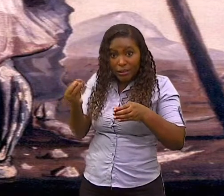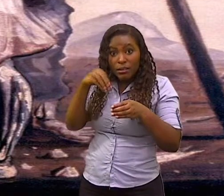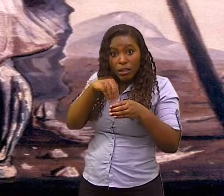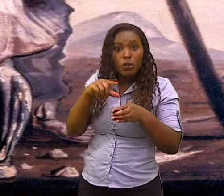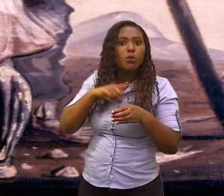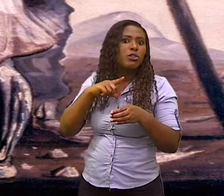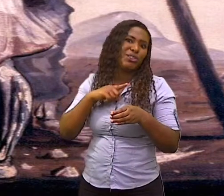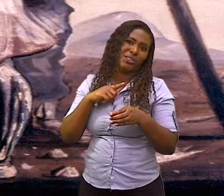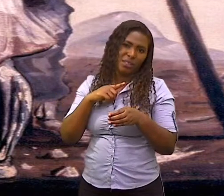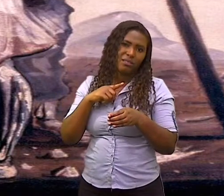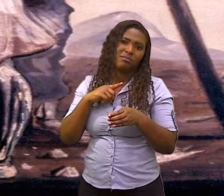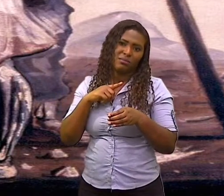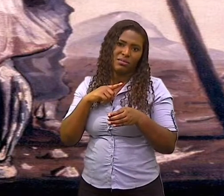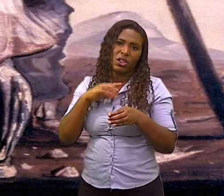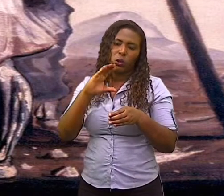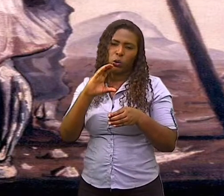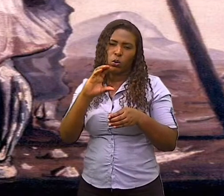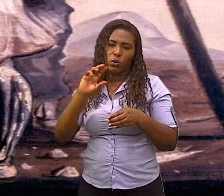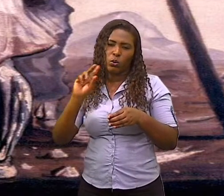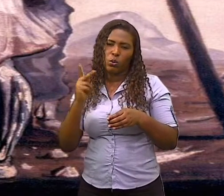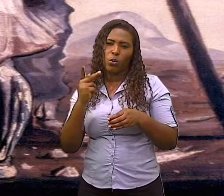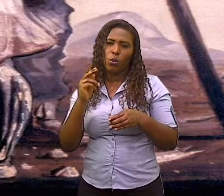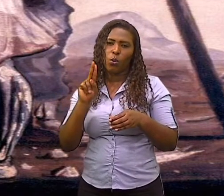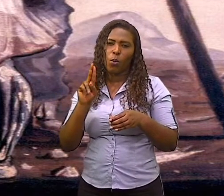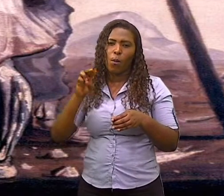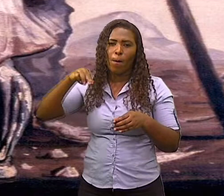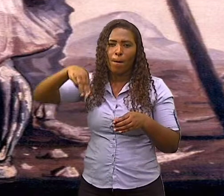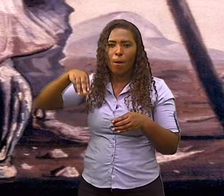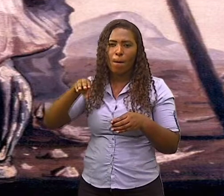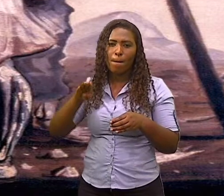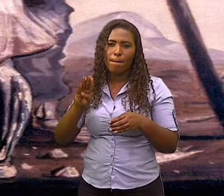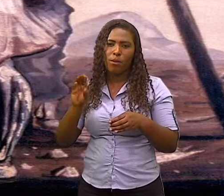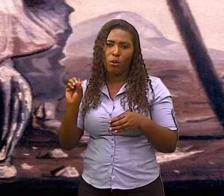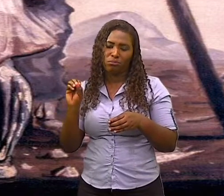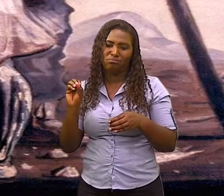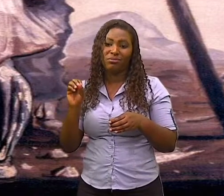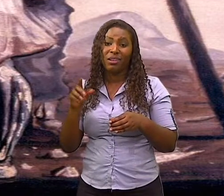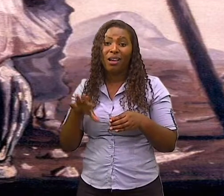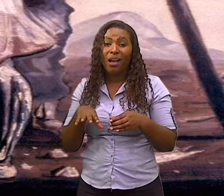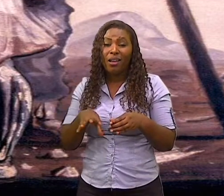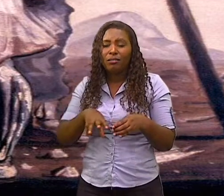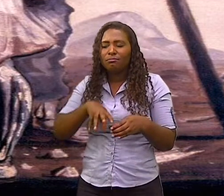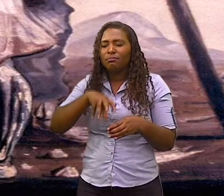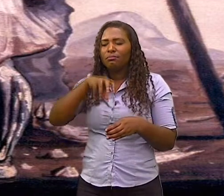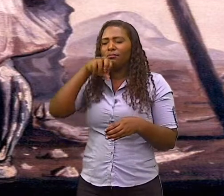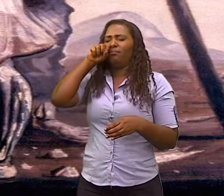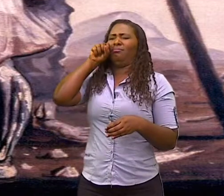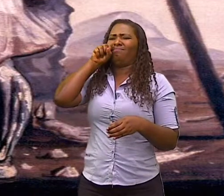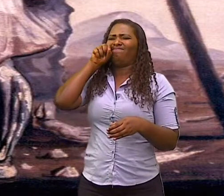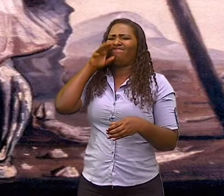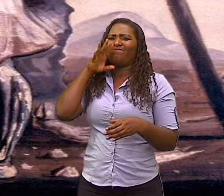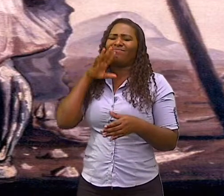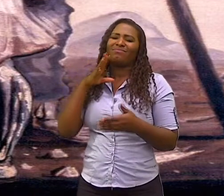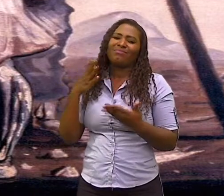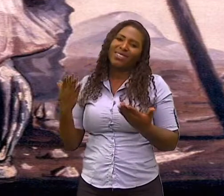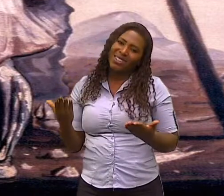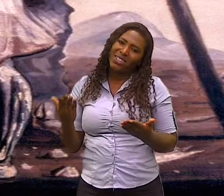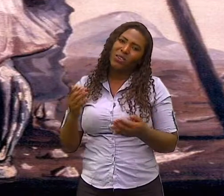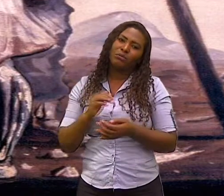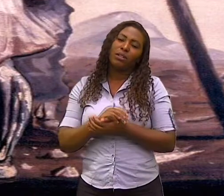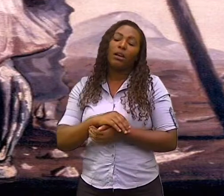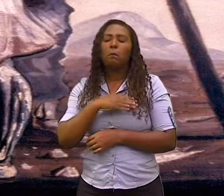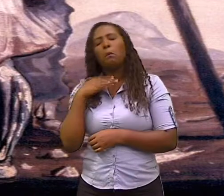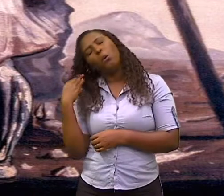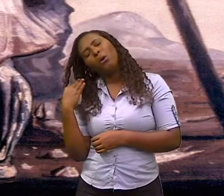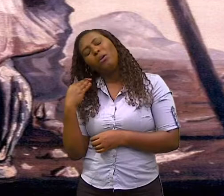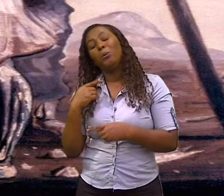usadas, porque ela tinha chumbo, e foi identificado o chumbo no seu corpo, que veio a ser o